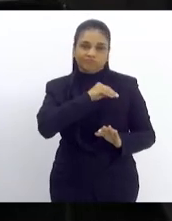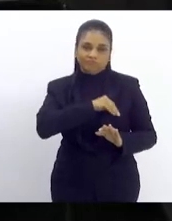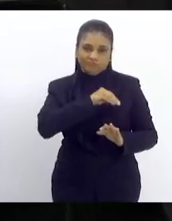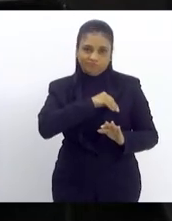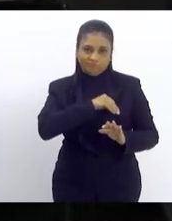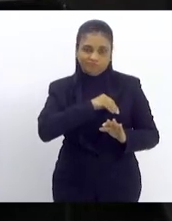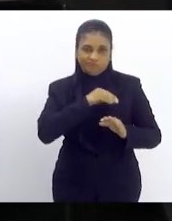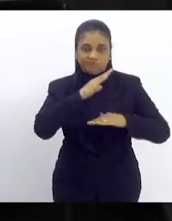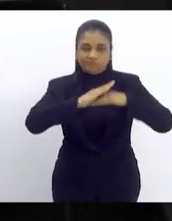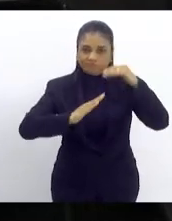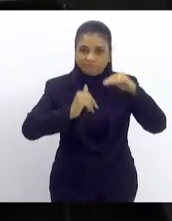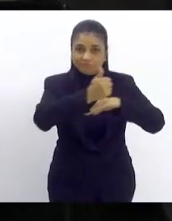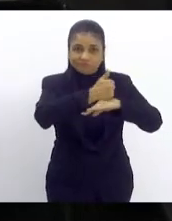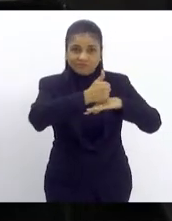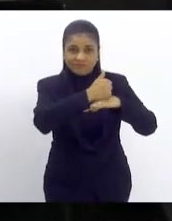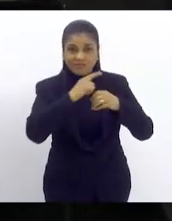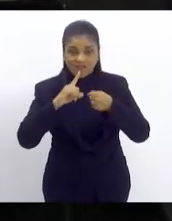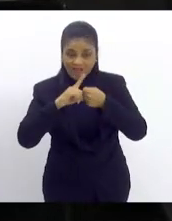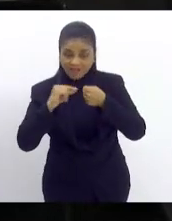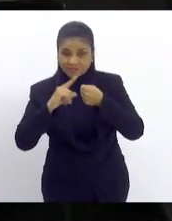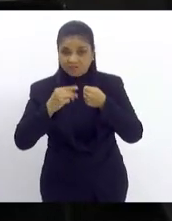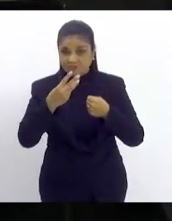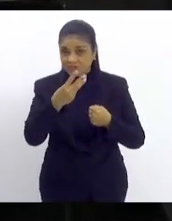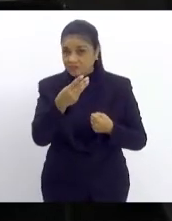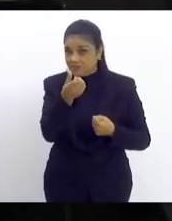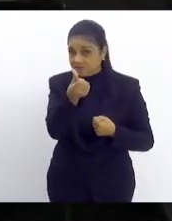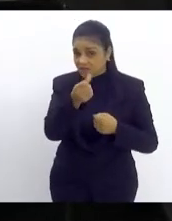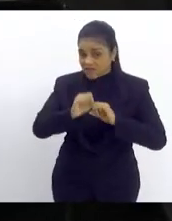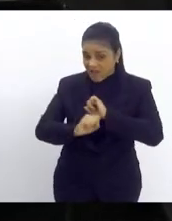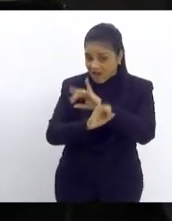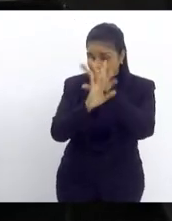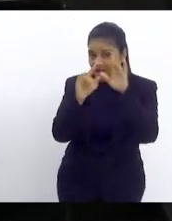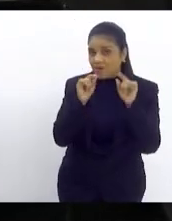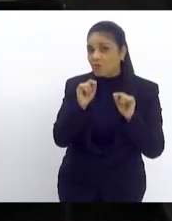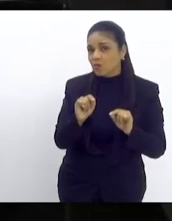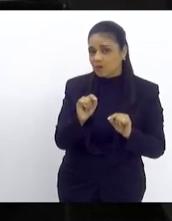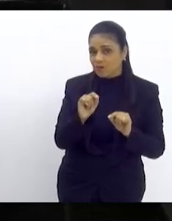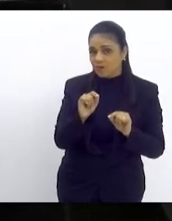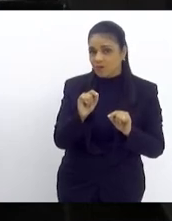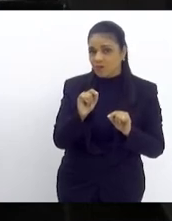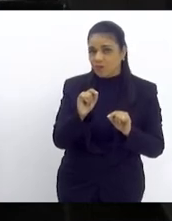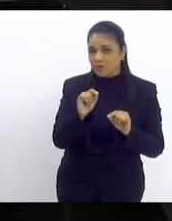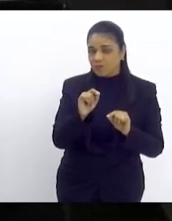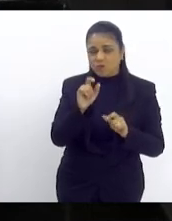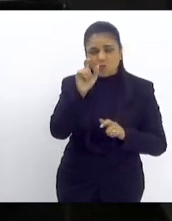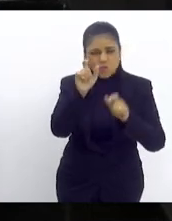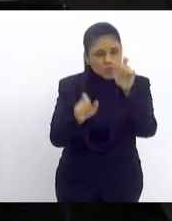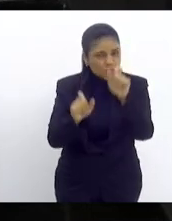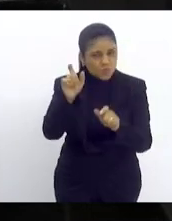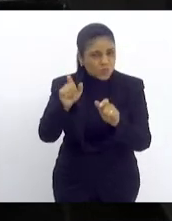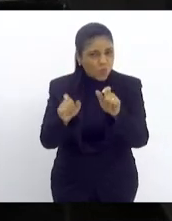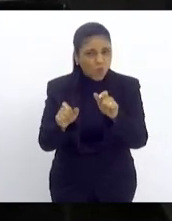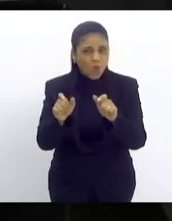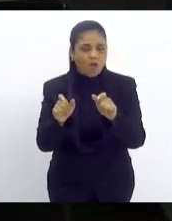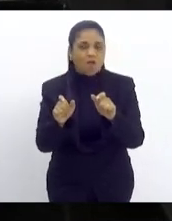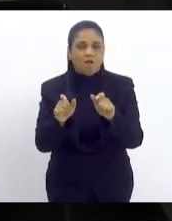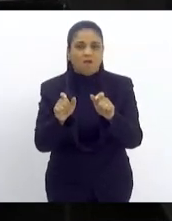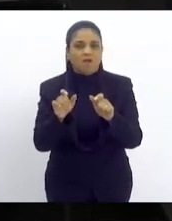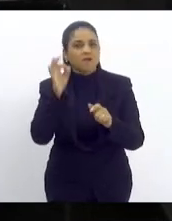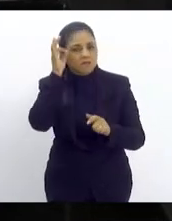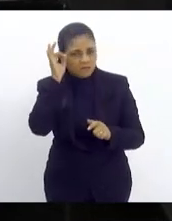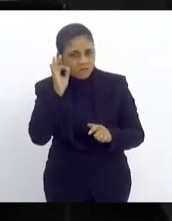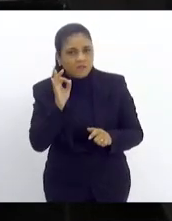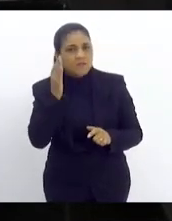36 ela é muito clara e para qualquer entendedor fica Óbvio